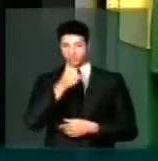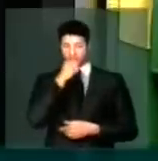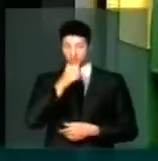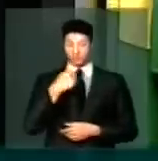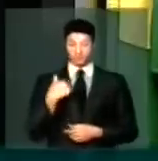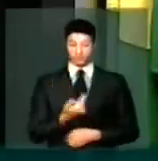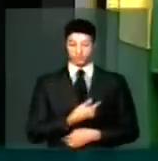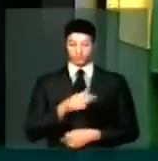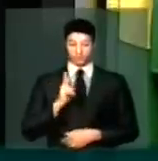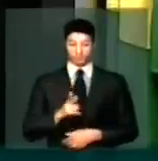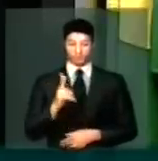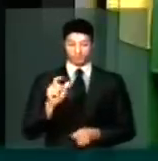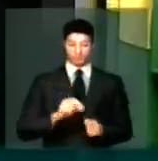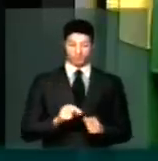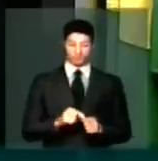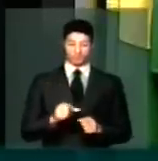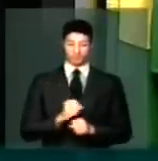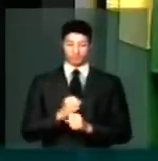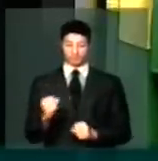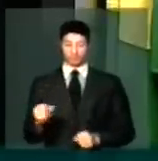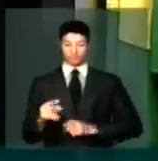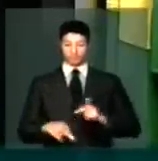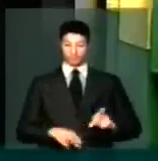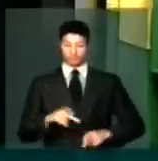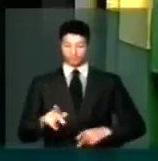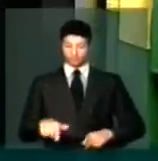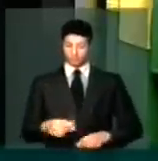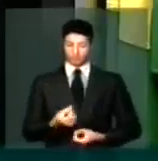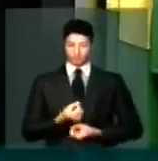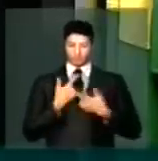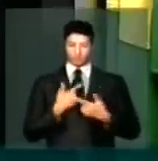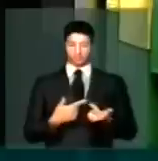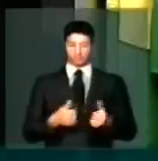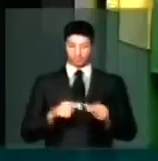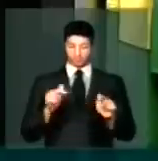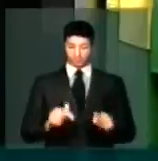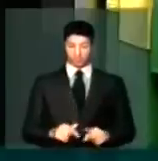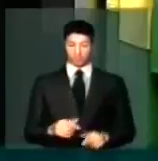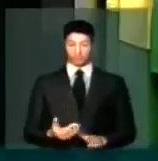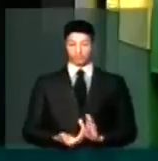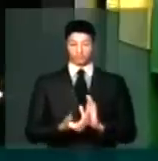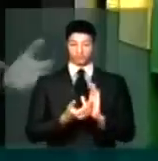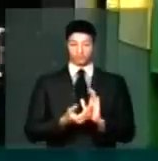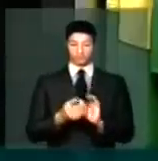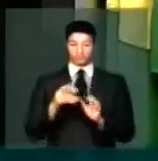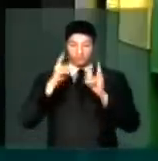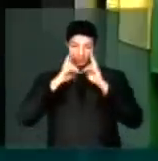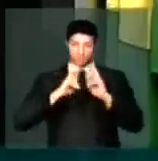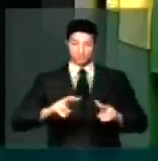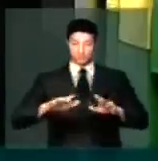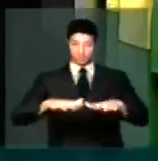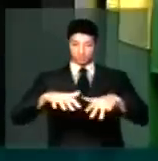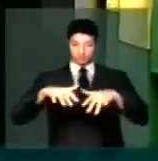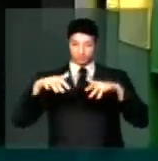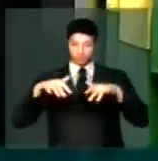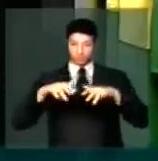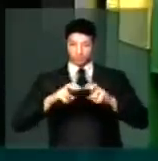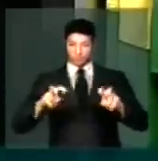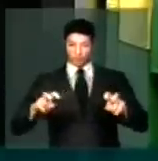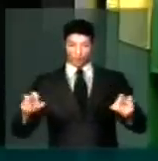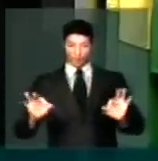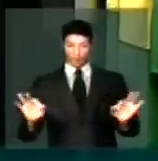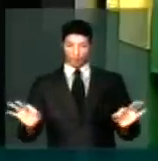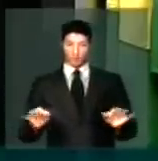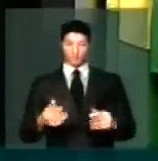entrevistas, a gente sempre fez para um grande público. É muito estranho você estar aqui na Câmara Federal, olhar as cadeiras vazias